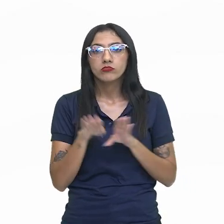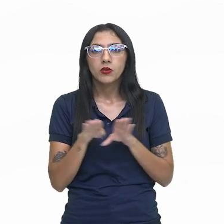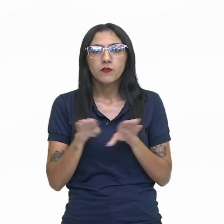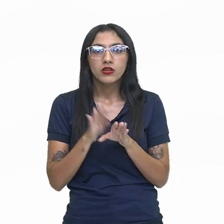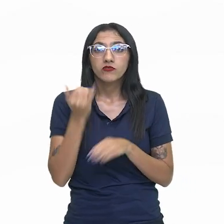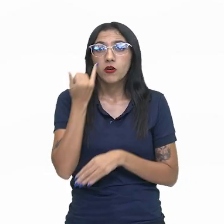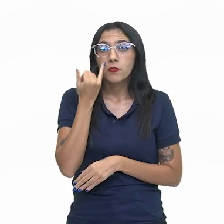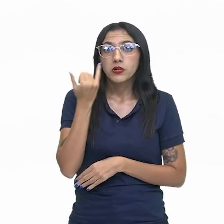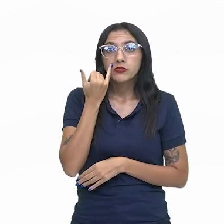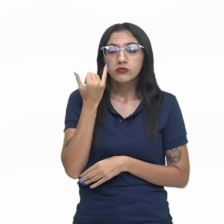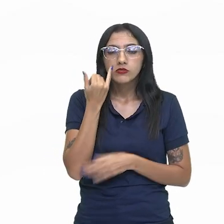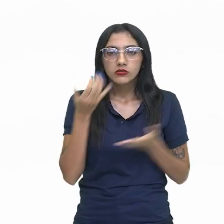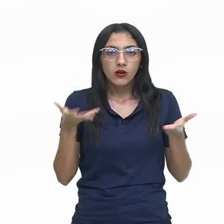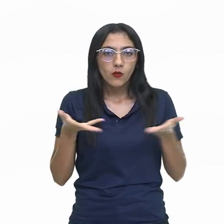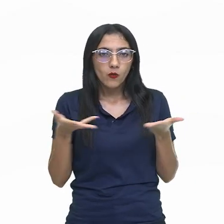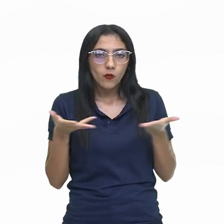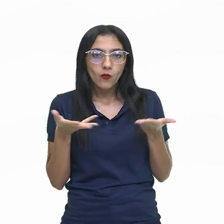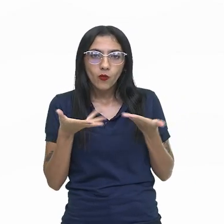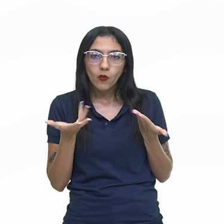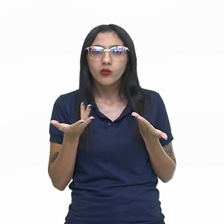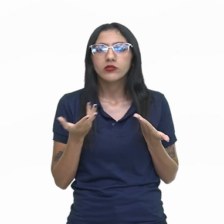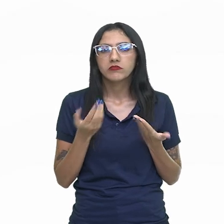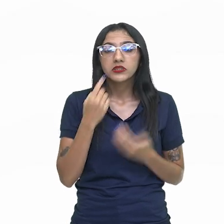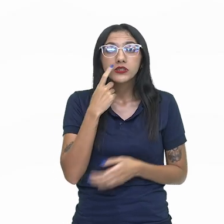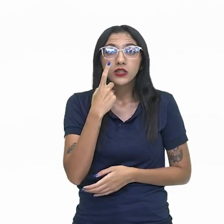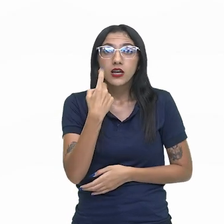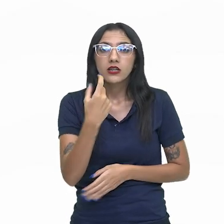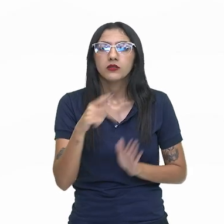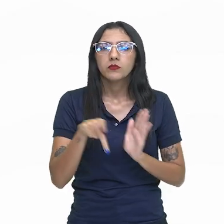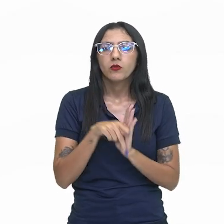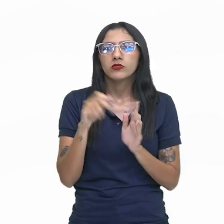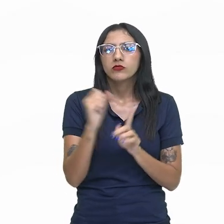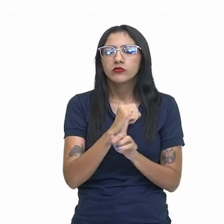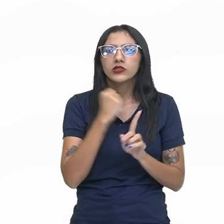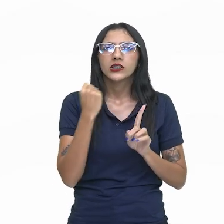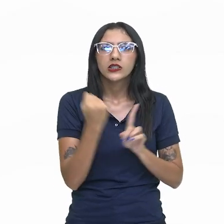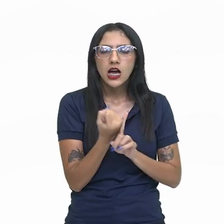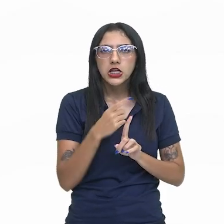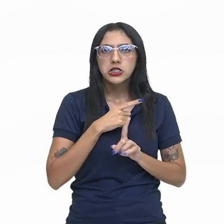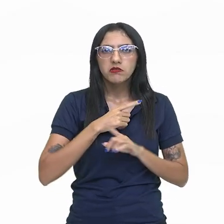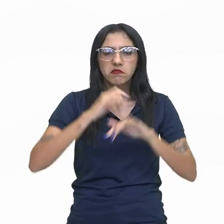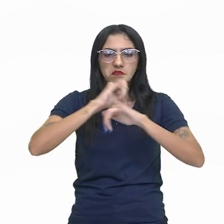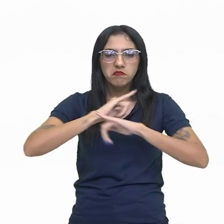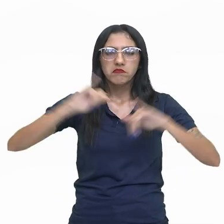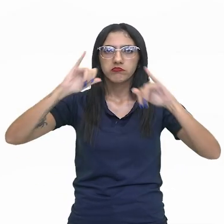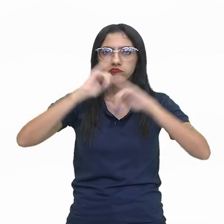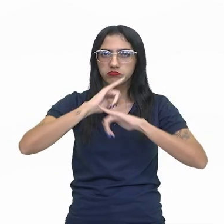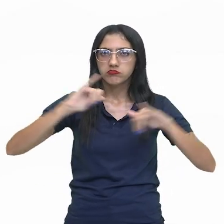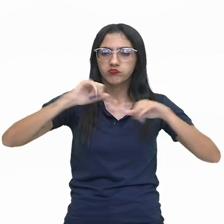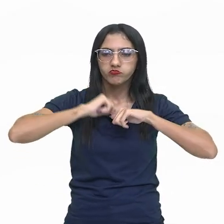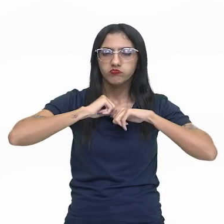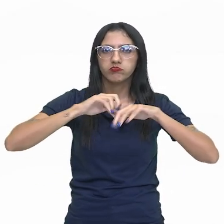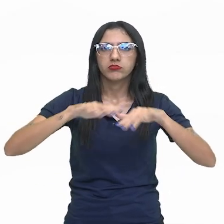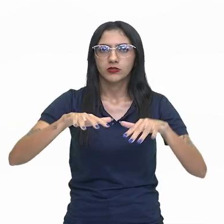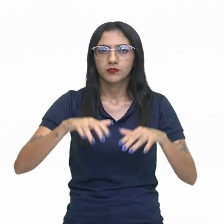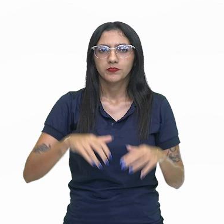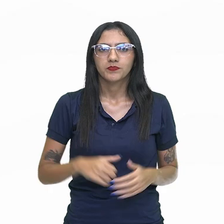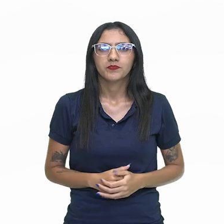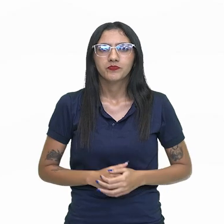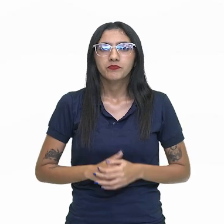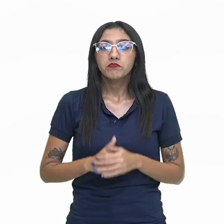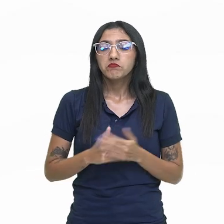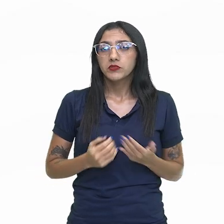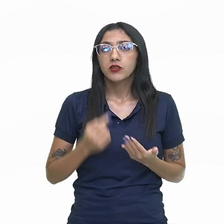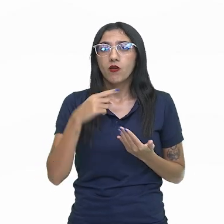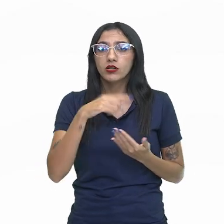acontecimento atual, de interesse público, vinculado em mídia. Então, a notícia,